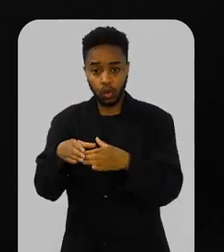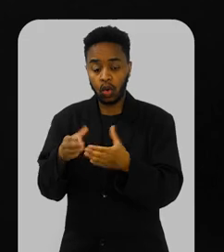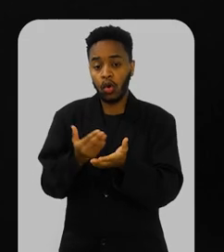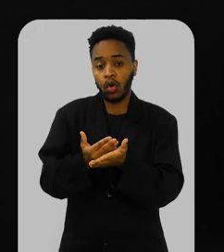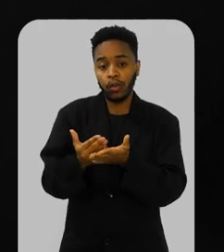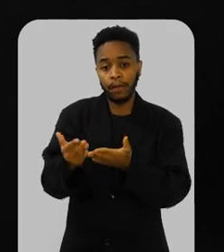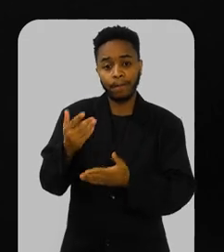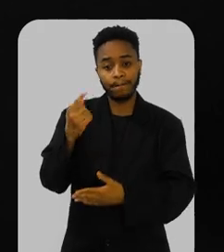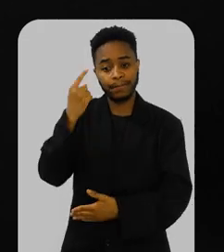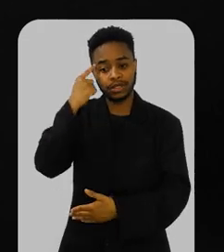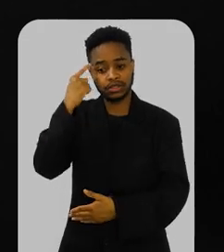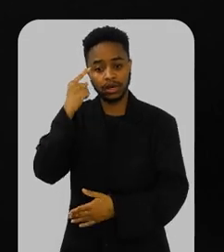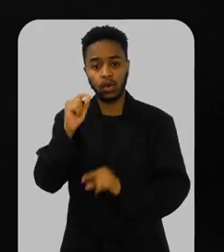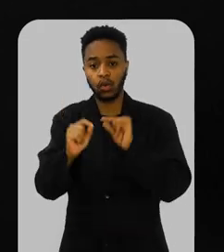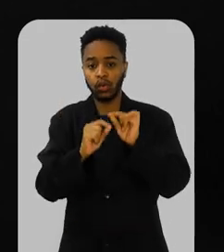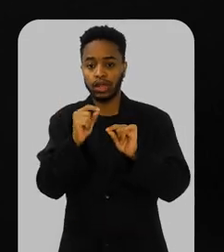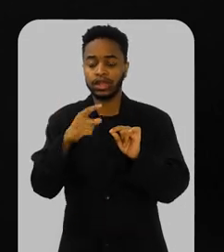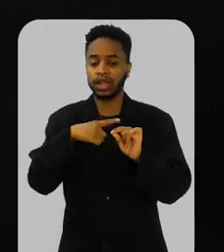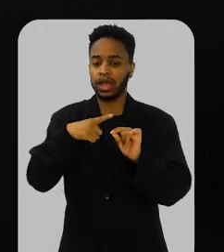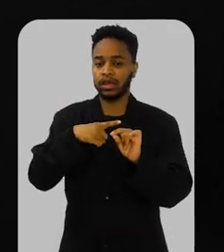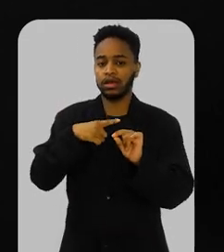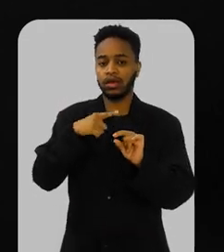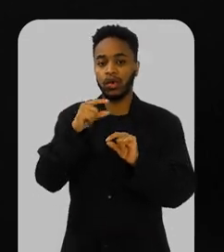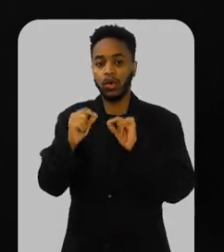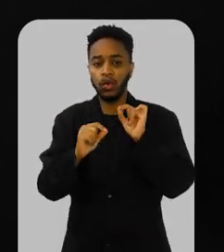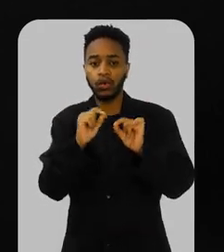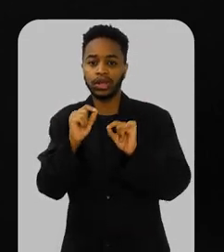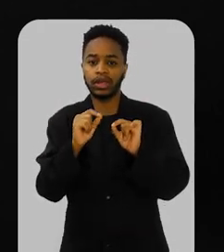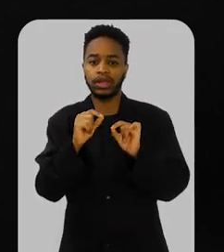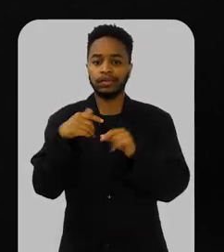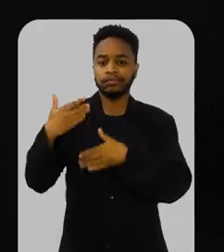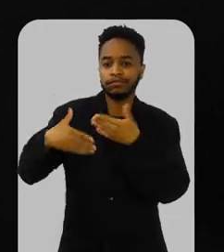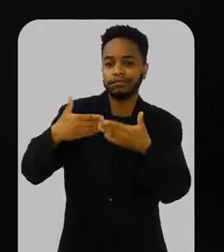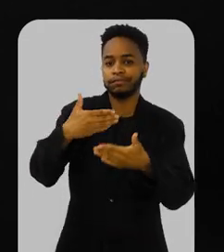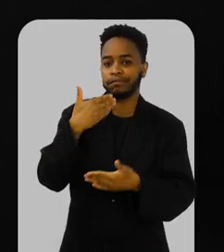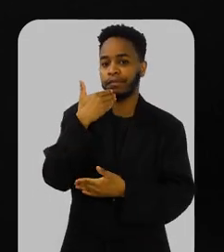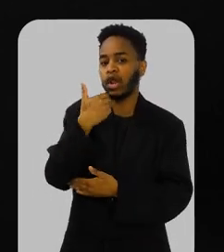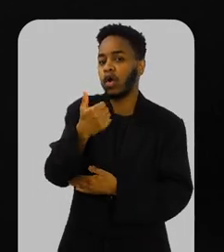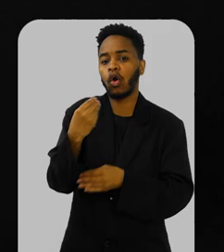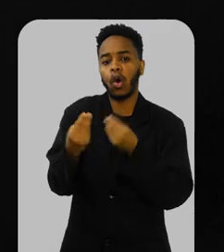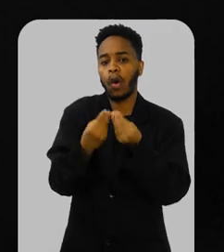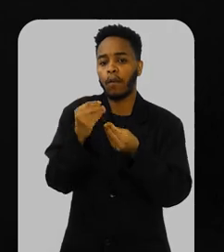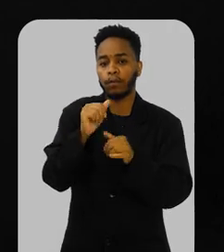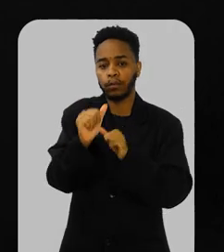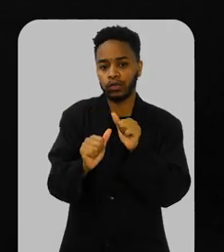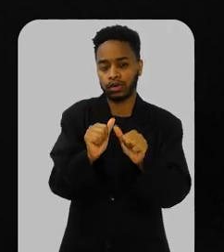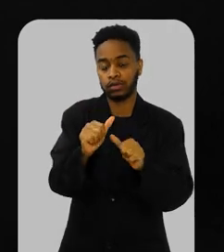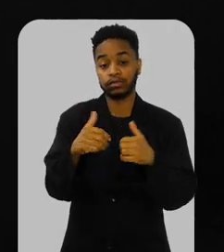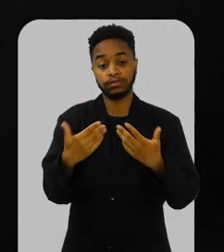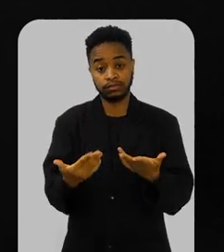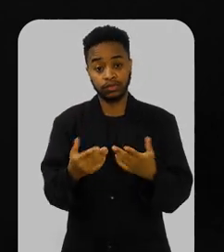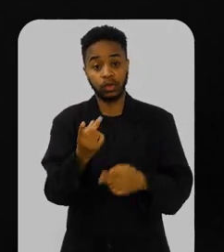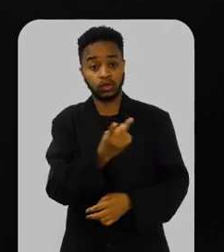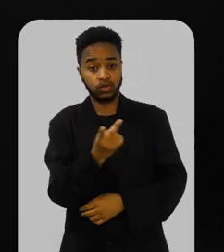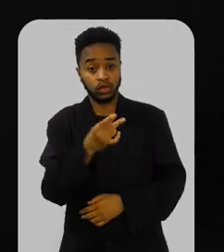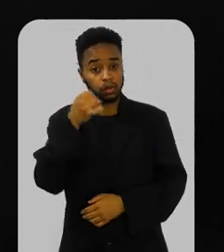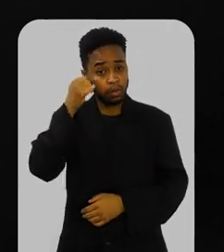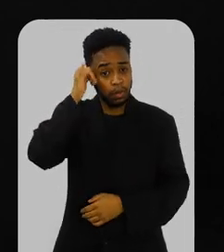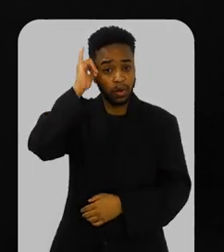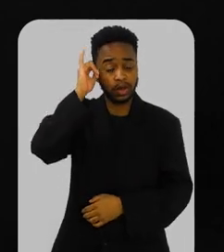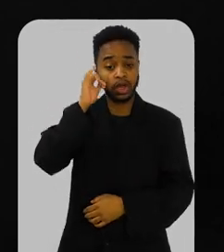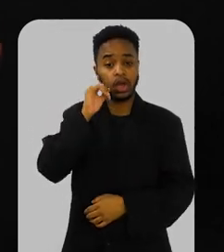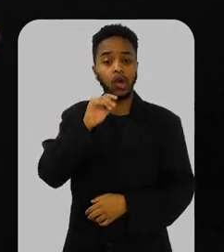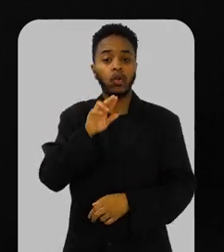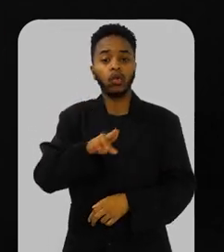que eu tenho em mão e o que, que eu posso fazer para isso render mais, aonde eu posso mudar. Aí os bois começaram a se apresentar com